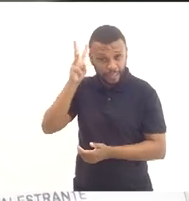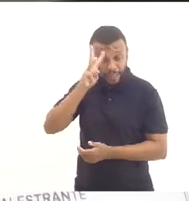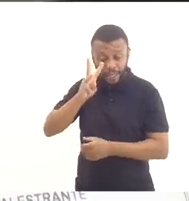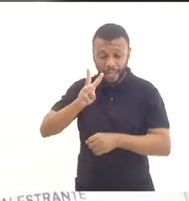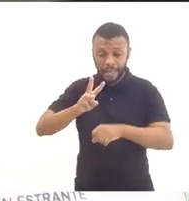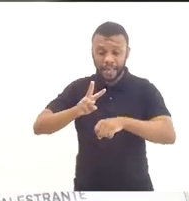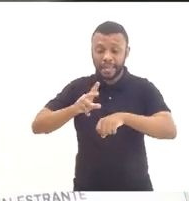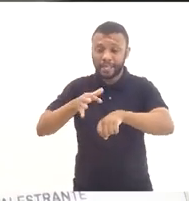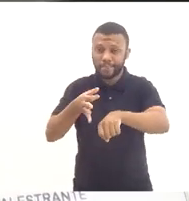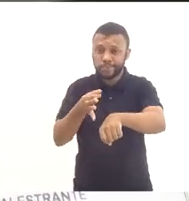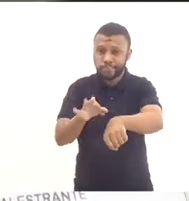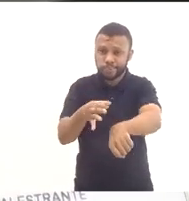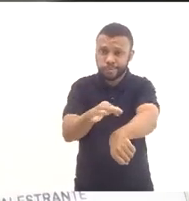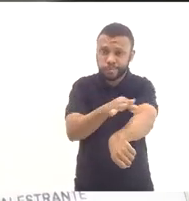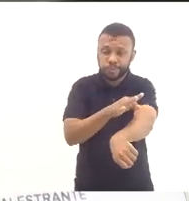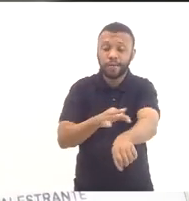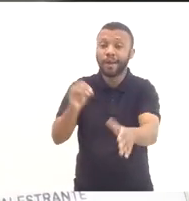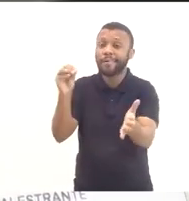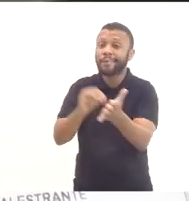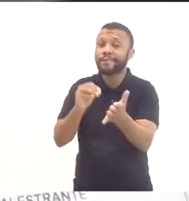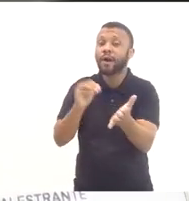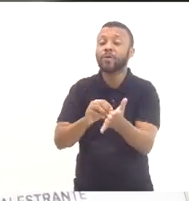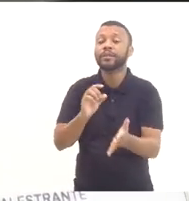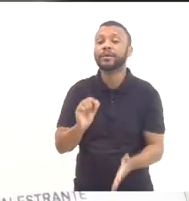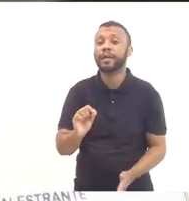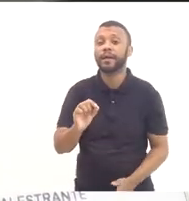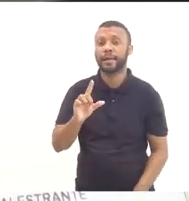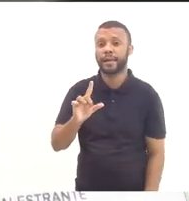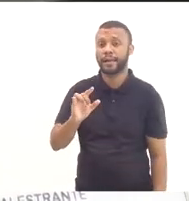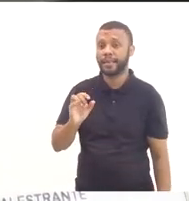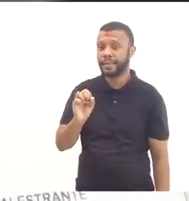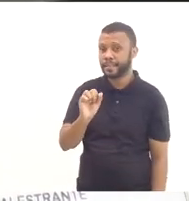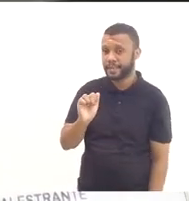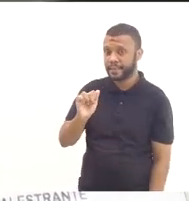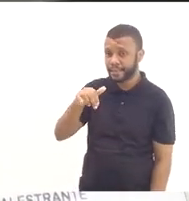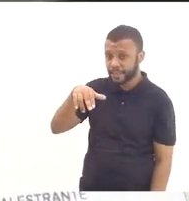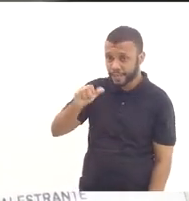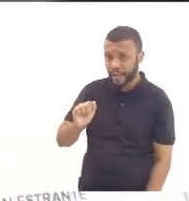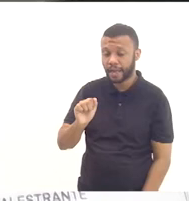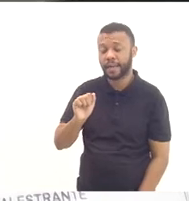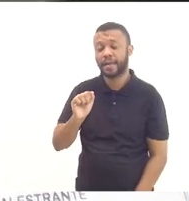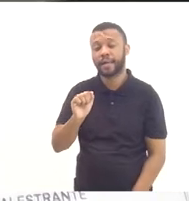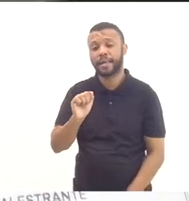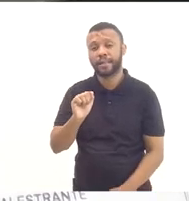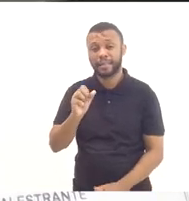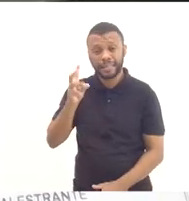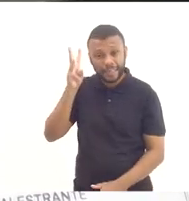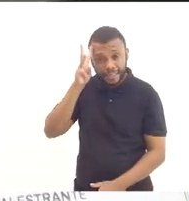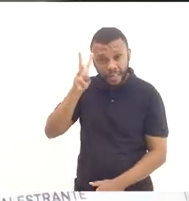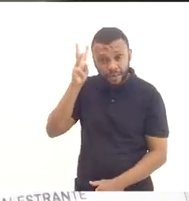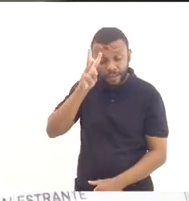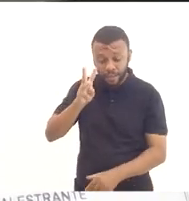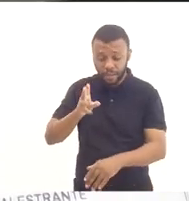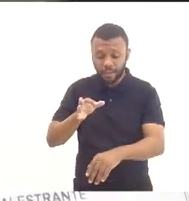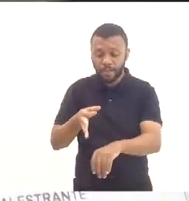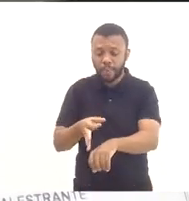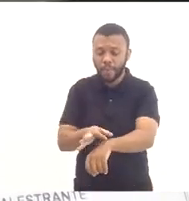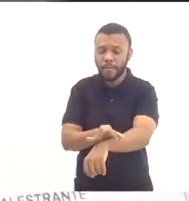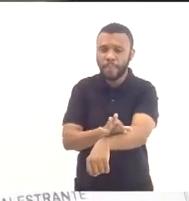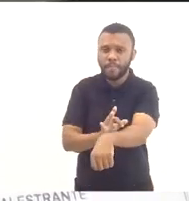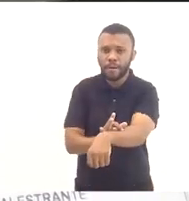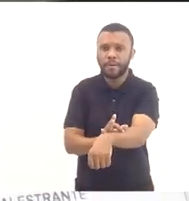essas feridas que ele tem no corpo são carência de lisina e com essa alimentação em 3 dias essas feridas vão fechar eu